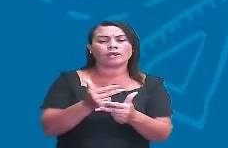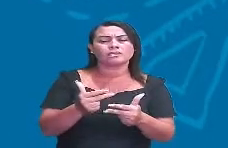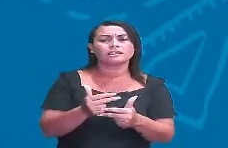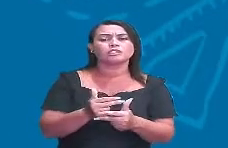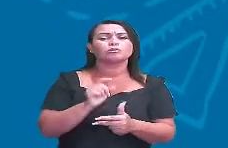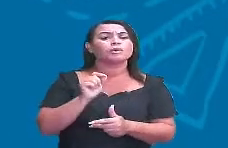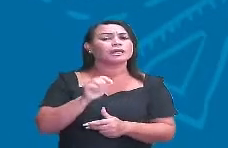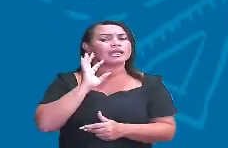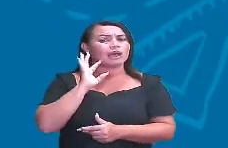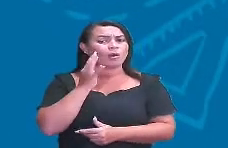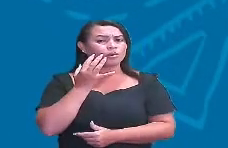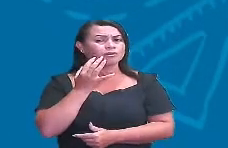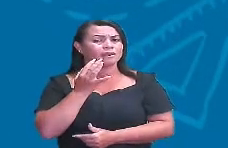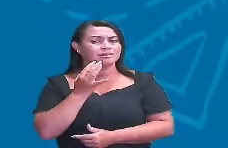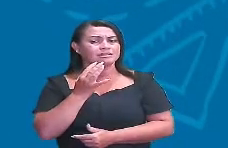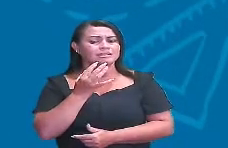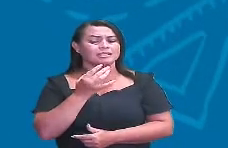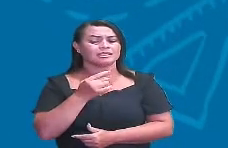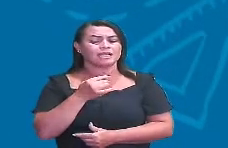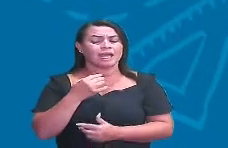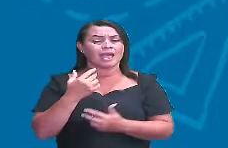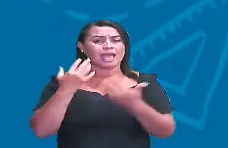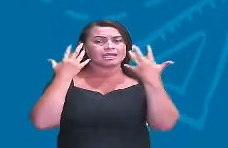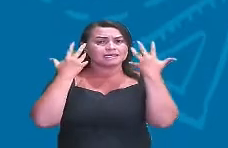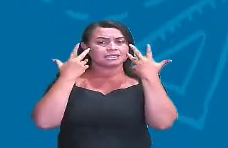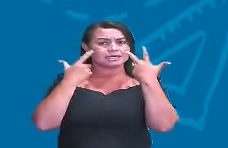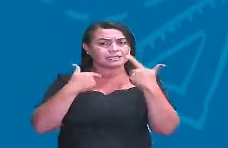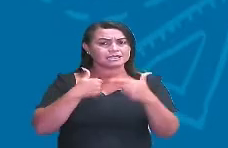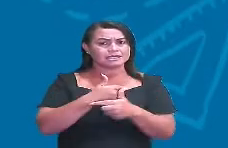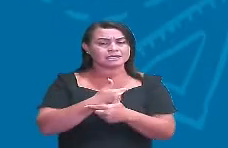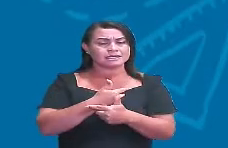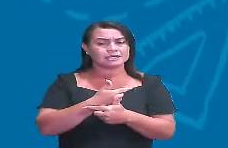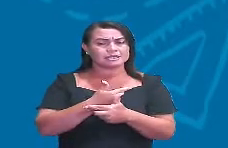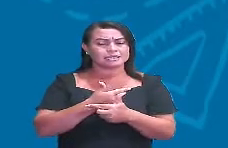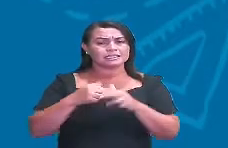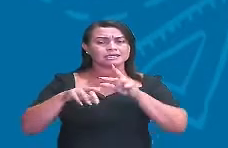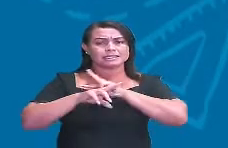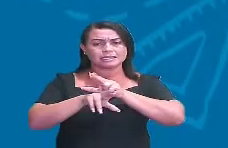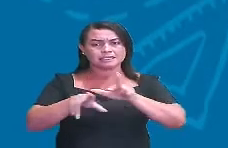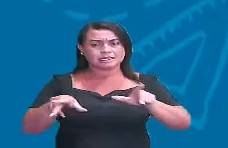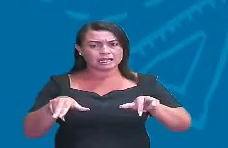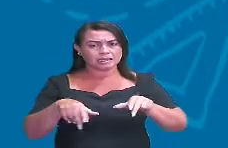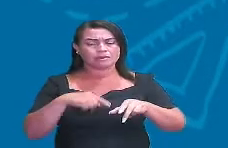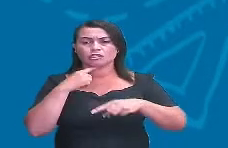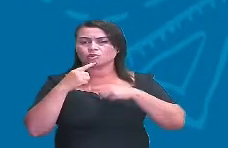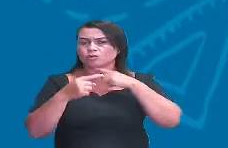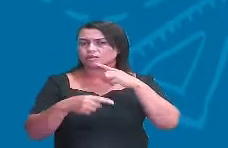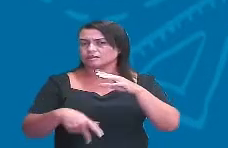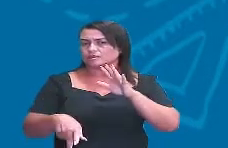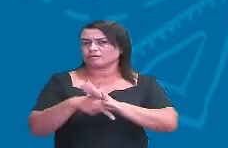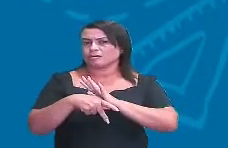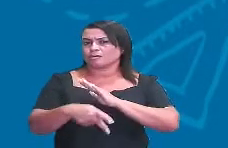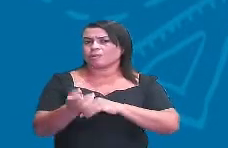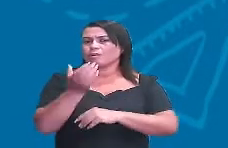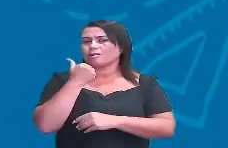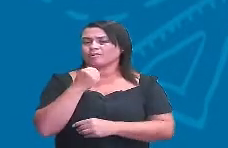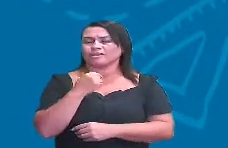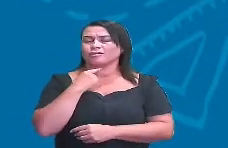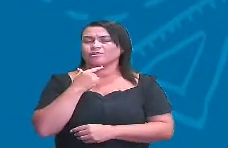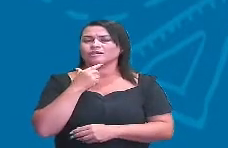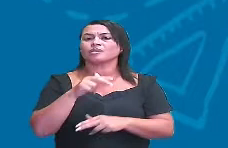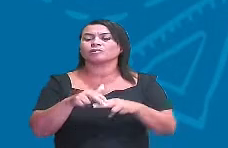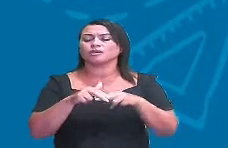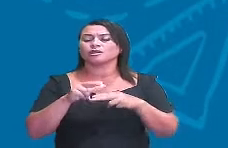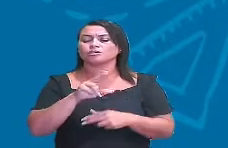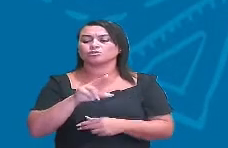entende que esses animais aí, que esses seres vivos, eles não conseguem produzir o seu próprio alimento. E, portanto, eles são